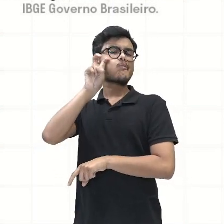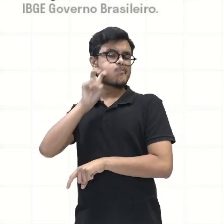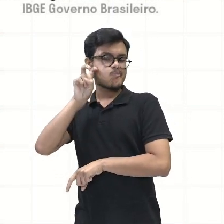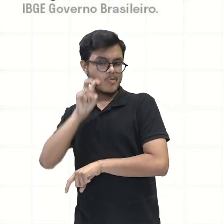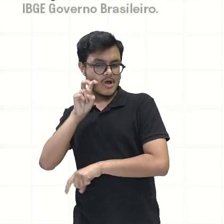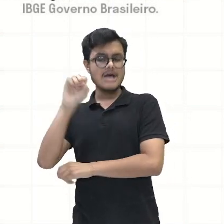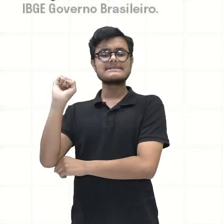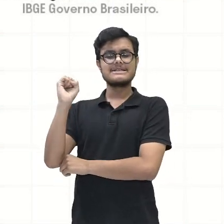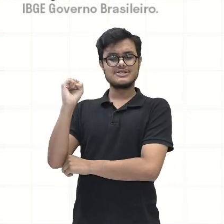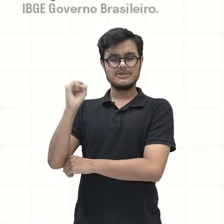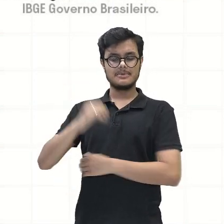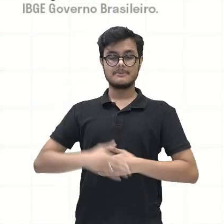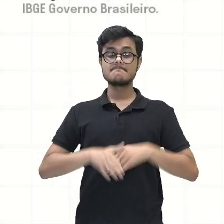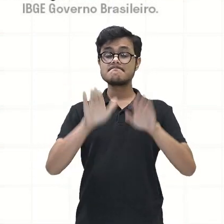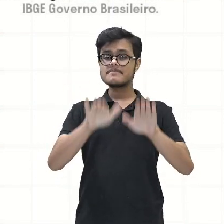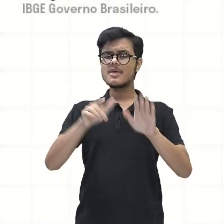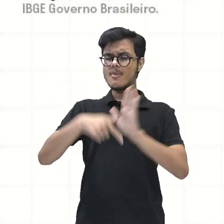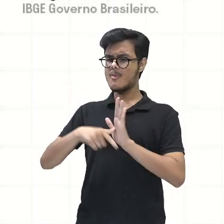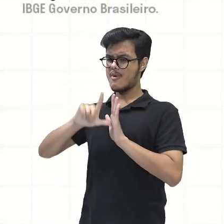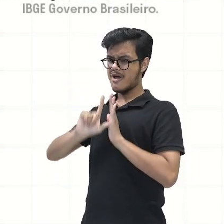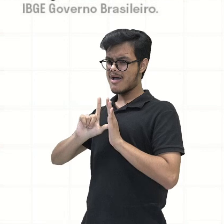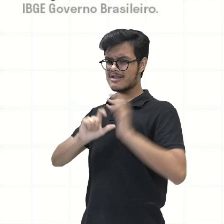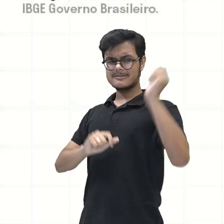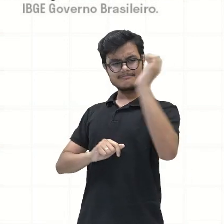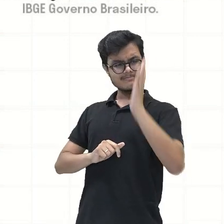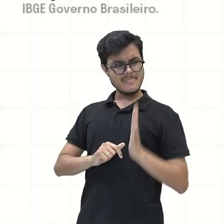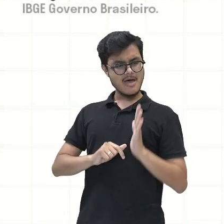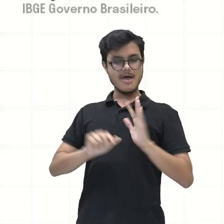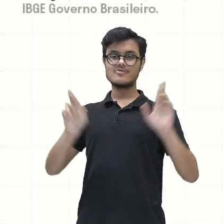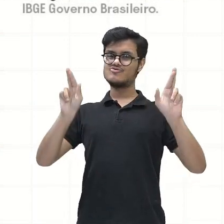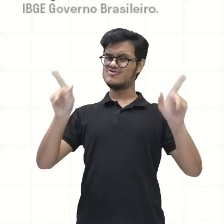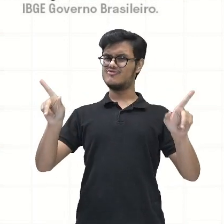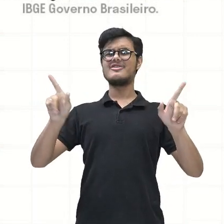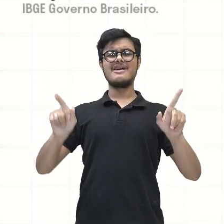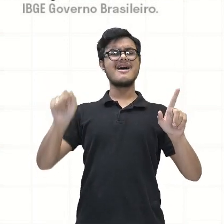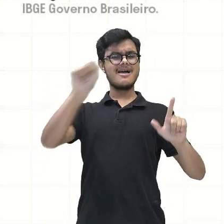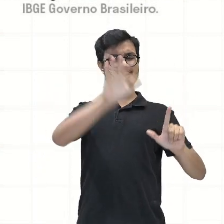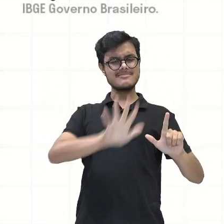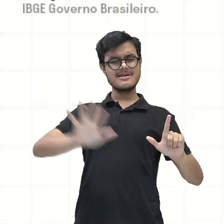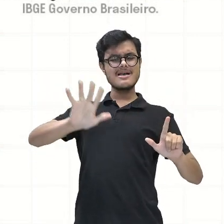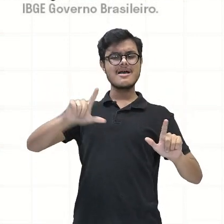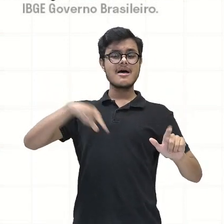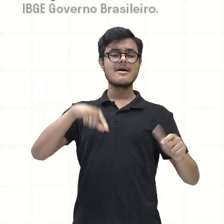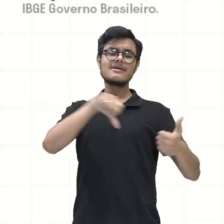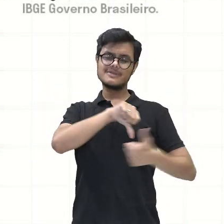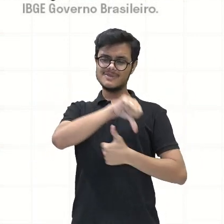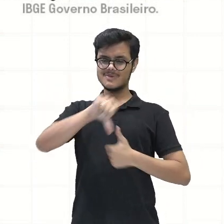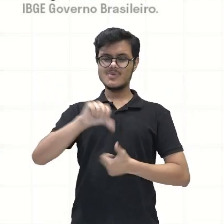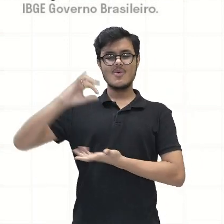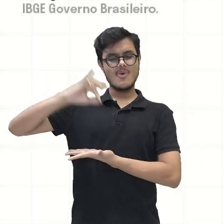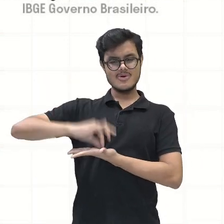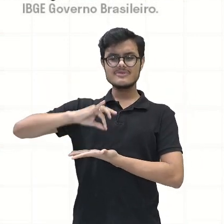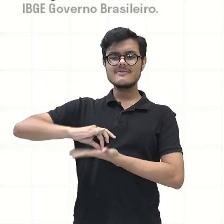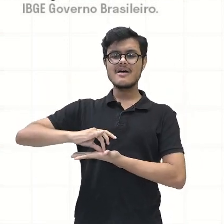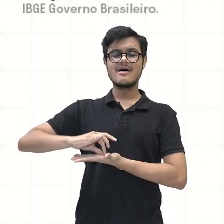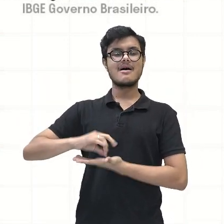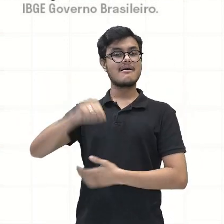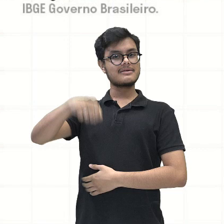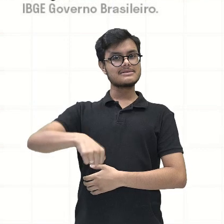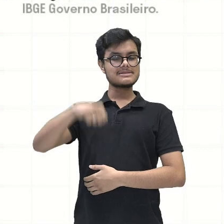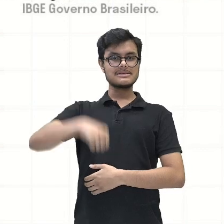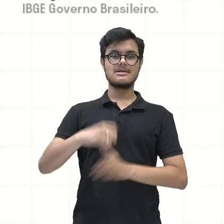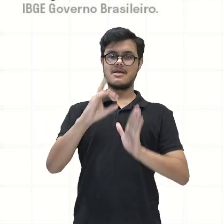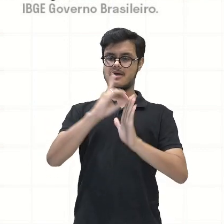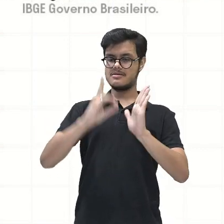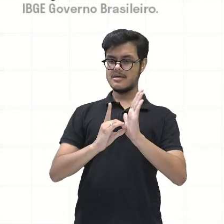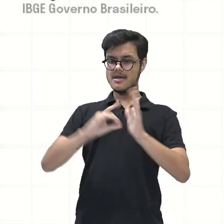comparar lá com o primeiro mapa que a gente viu, várias mudanças foram acontecendo ao longo das décadas,